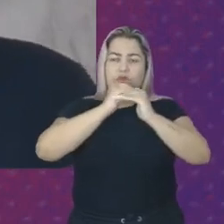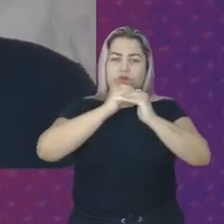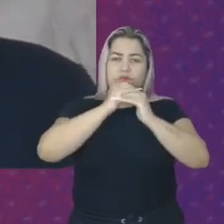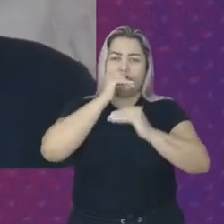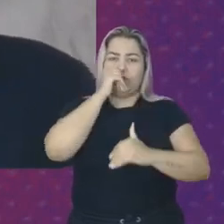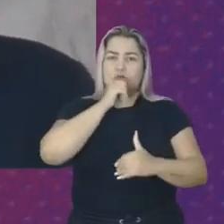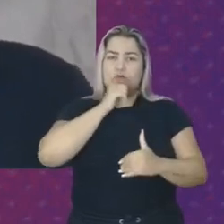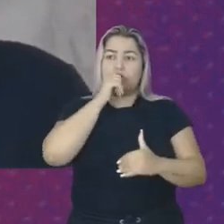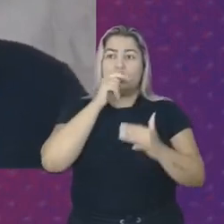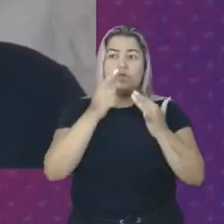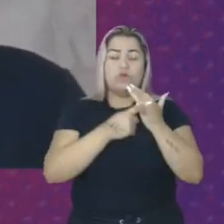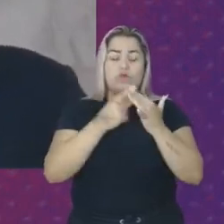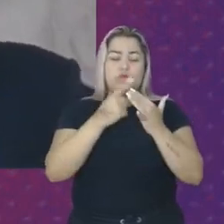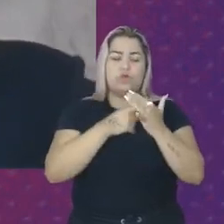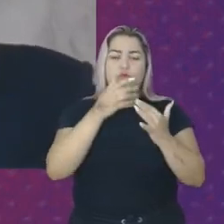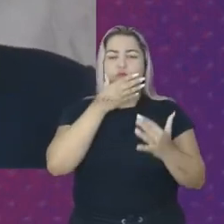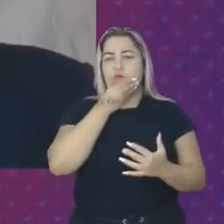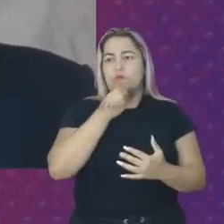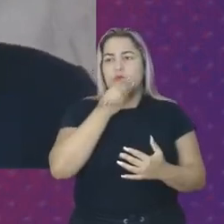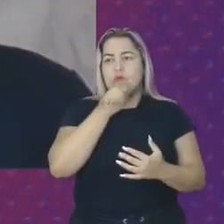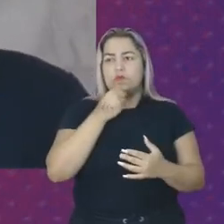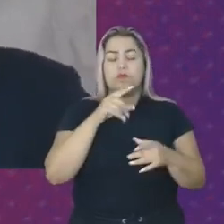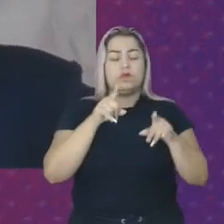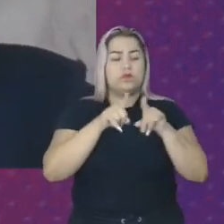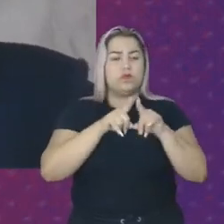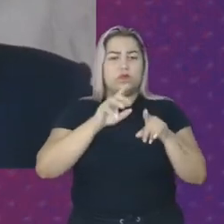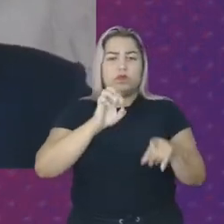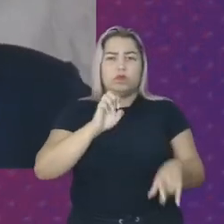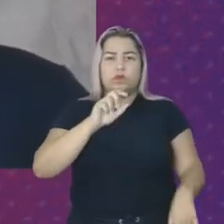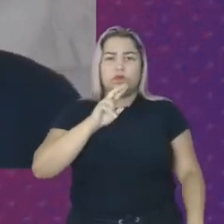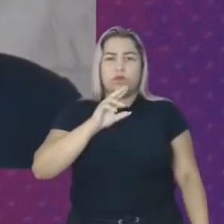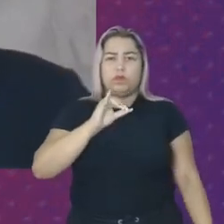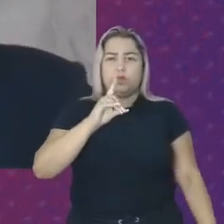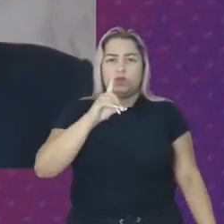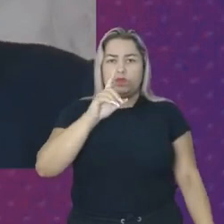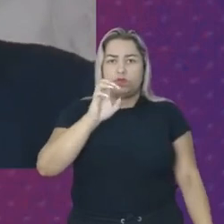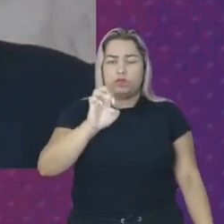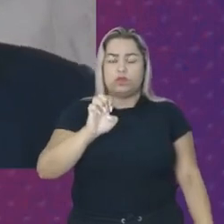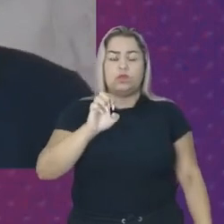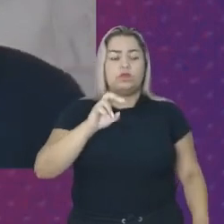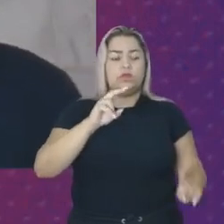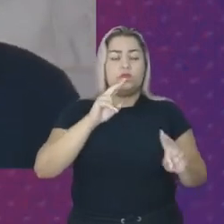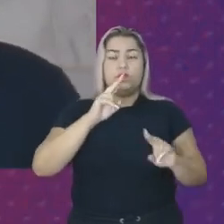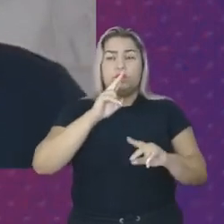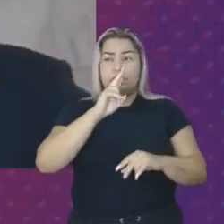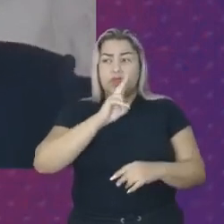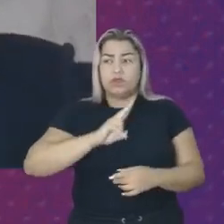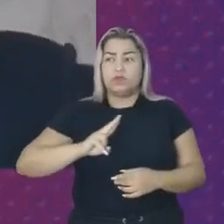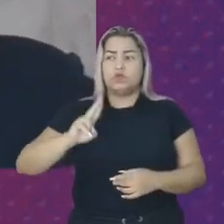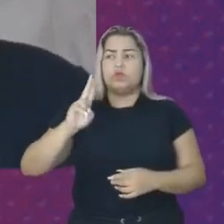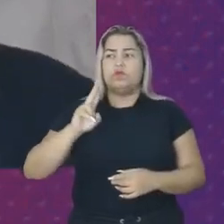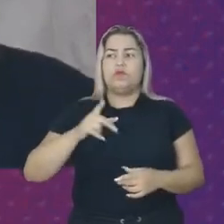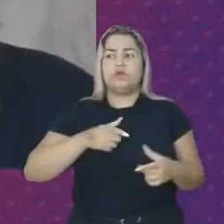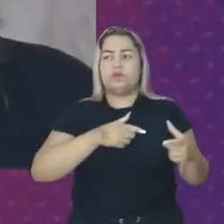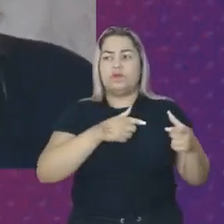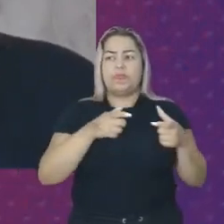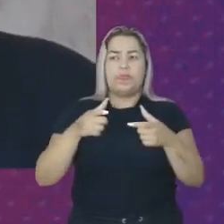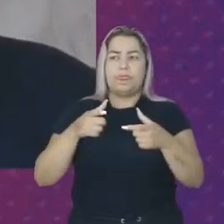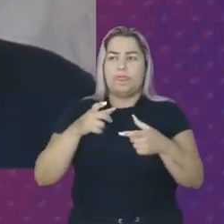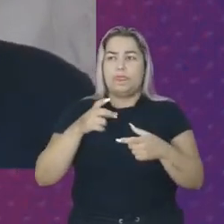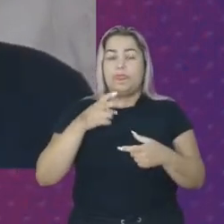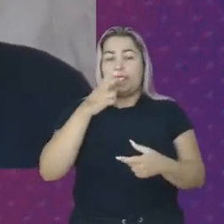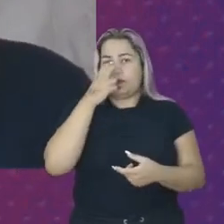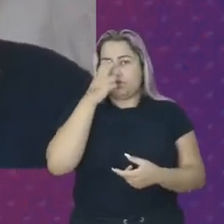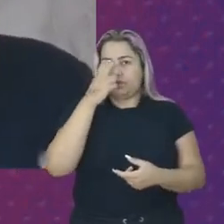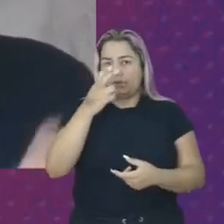mulheres, pelo debate da equidade de gênero nas escolas, nas universidades, nos espaços